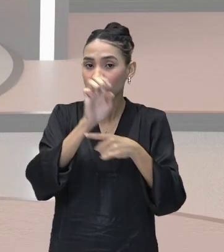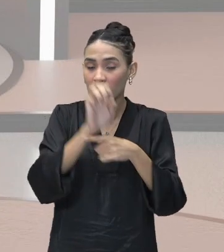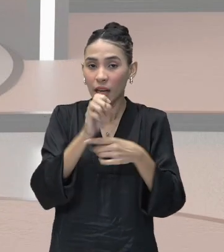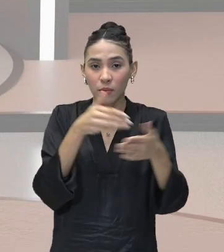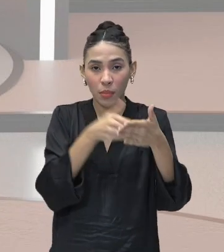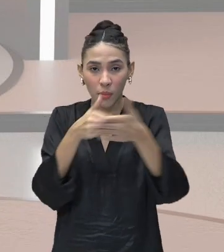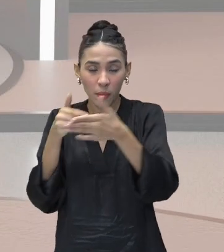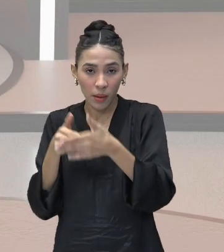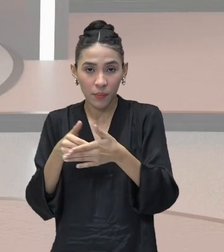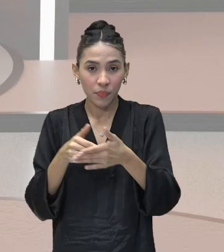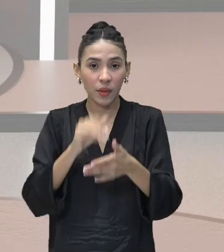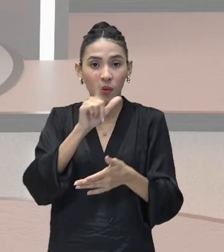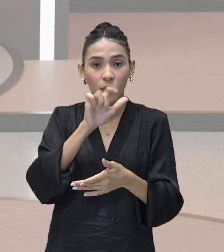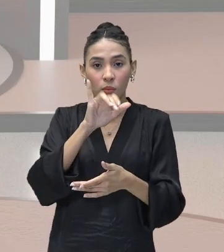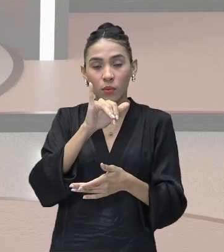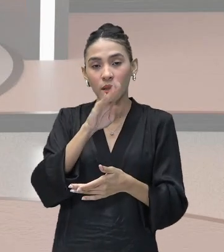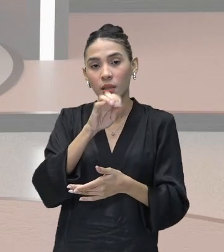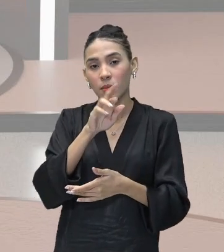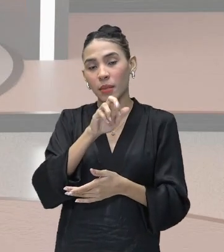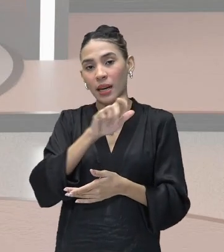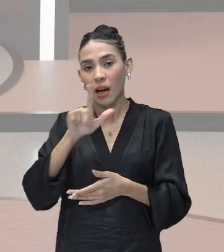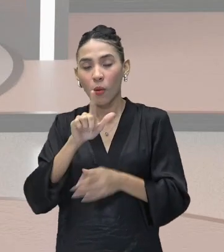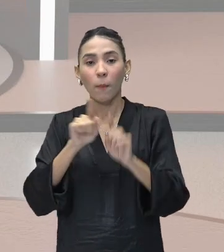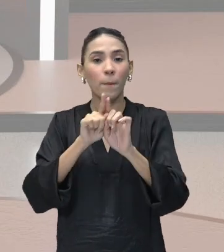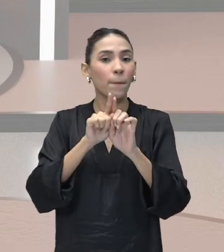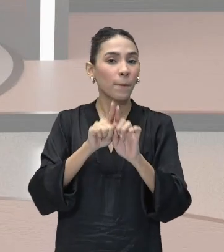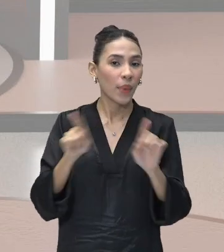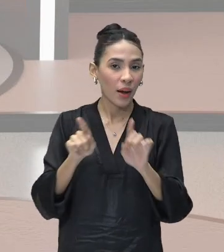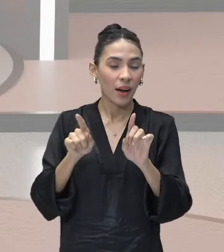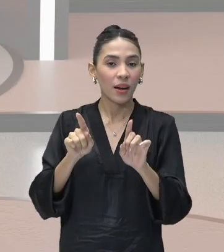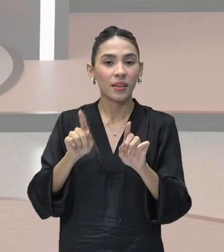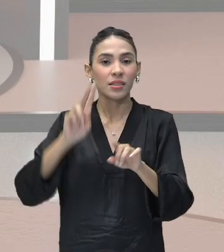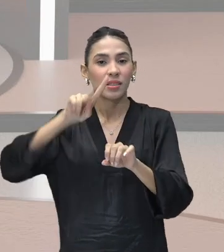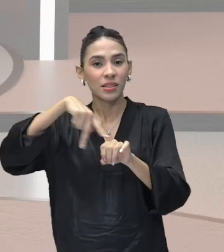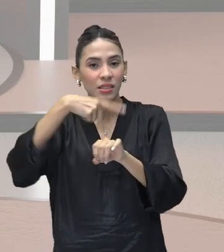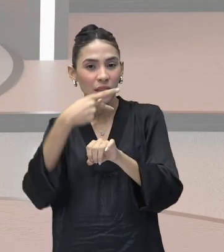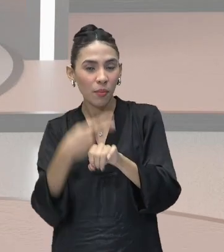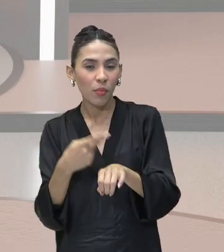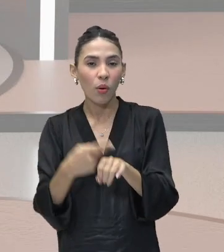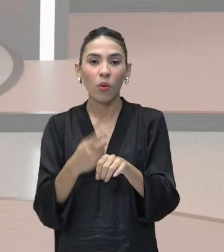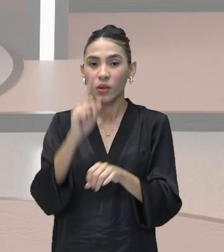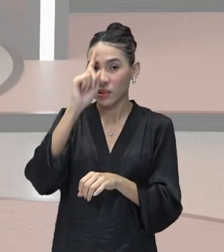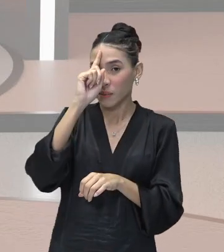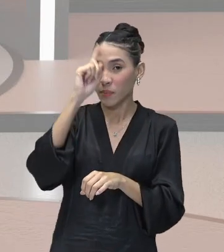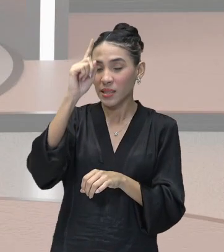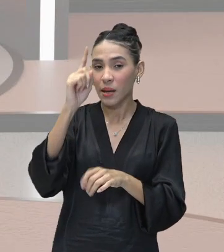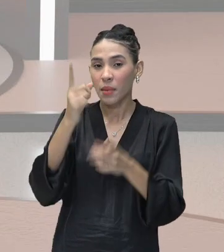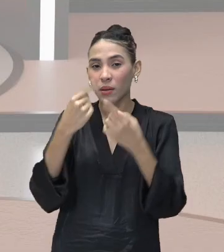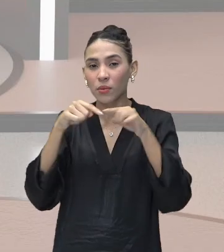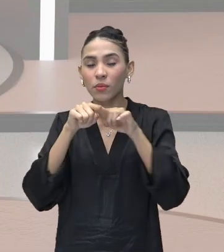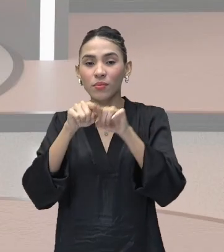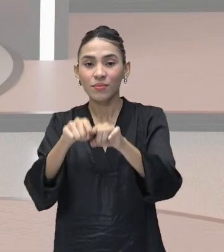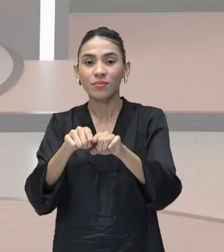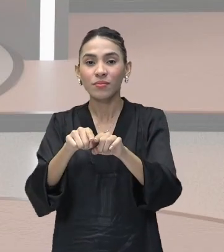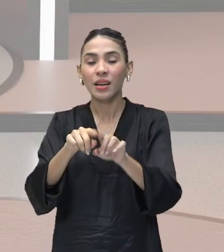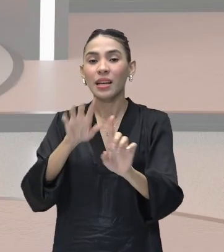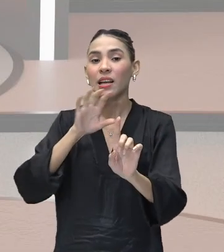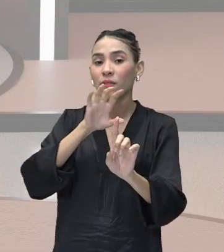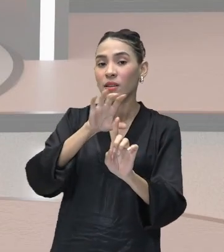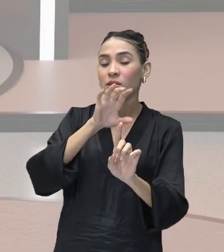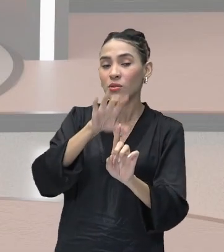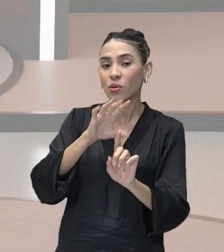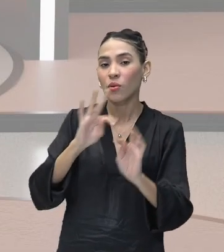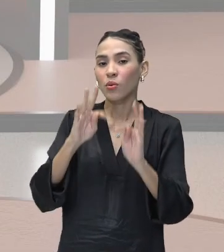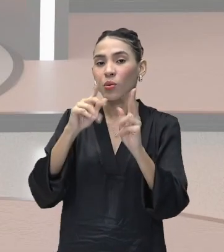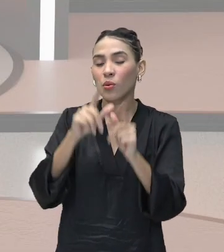O liberalismo diz isso, mas foi justamente nessa linha de pensamento liberal que levou toda aquela situação de